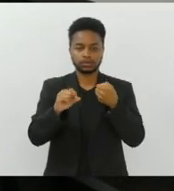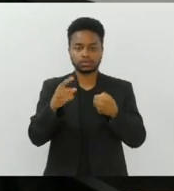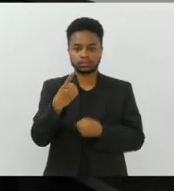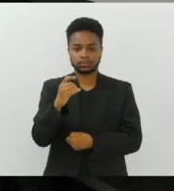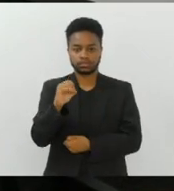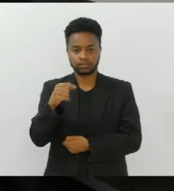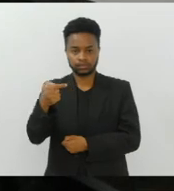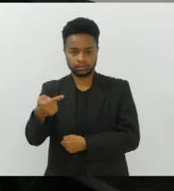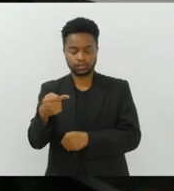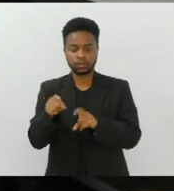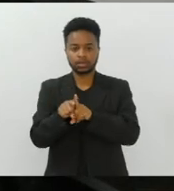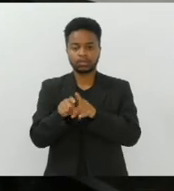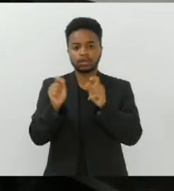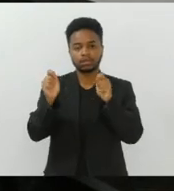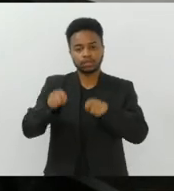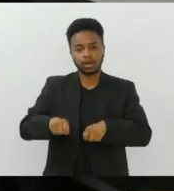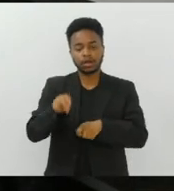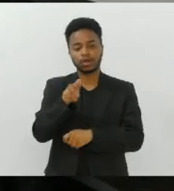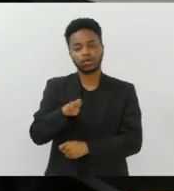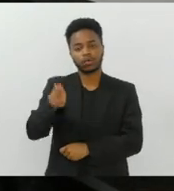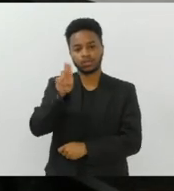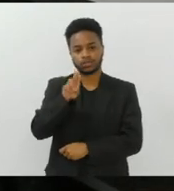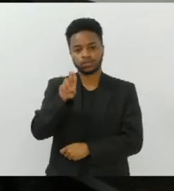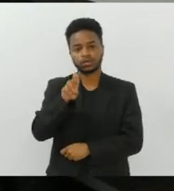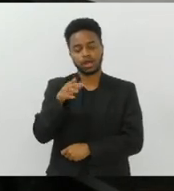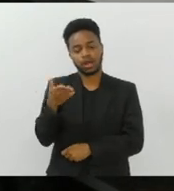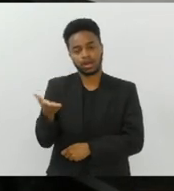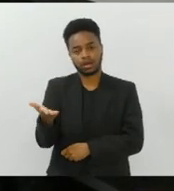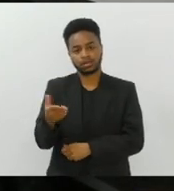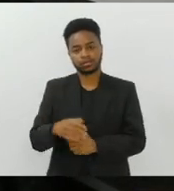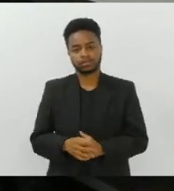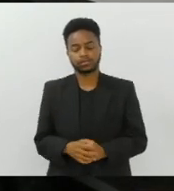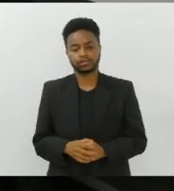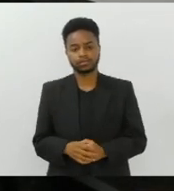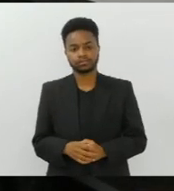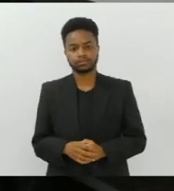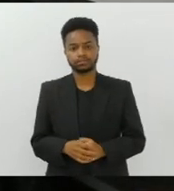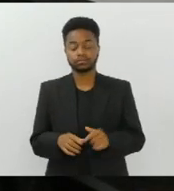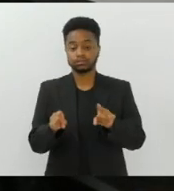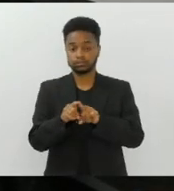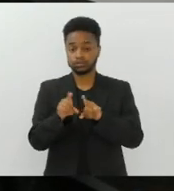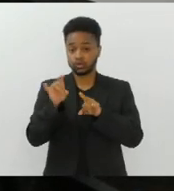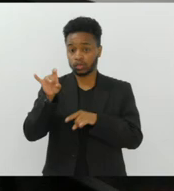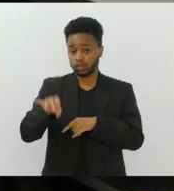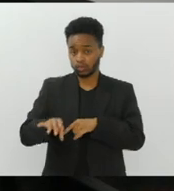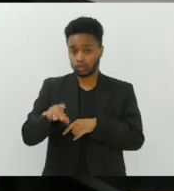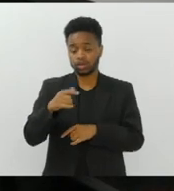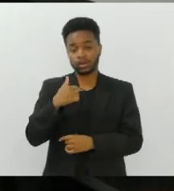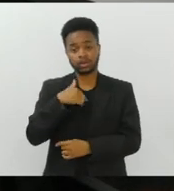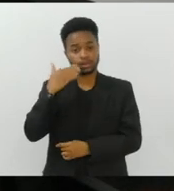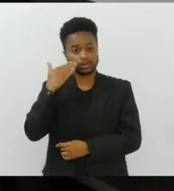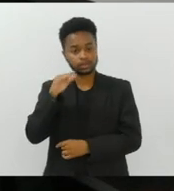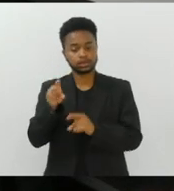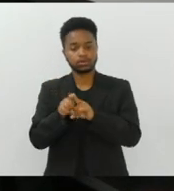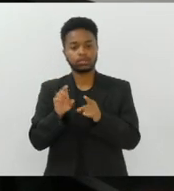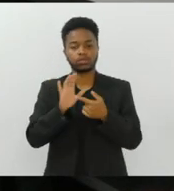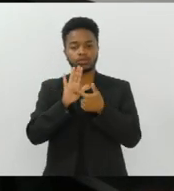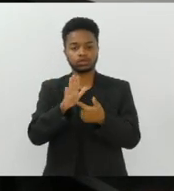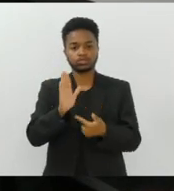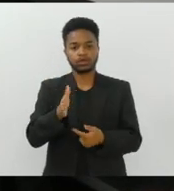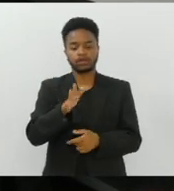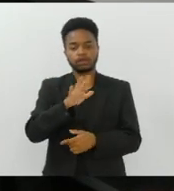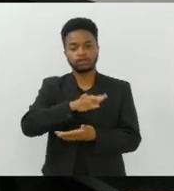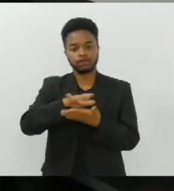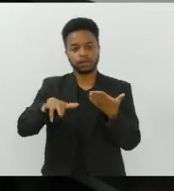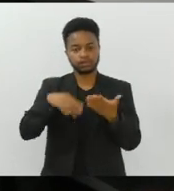e pode ser utilizado nesta situação. E, por fim, Tenho entendido, já apresentei isto a vários deputados